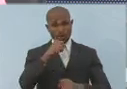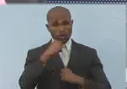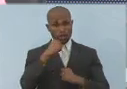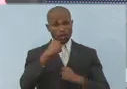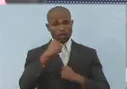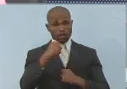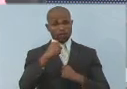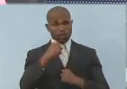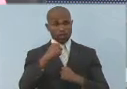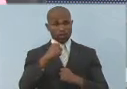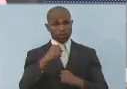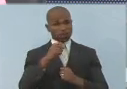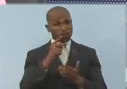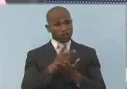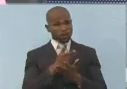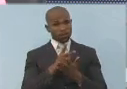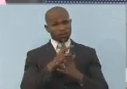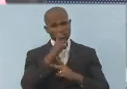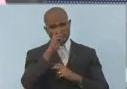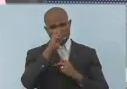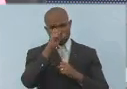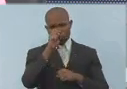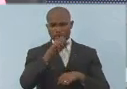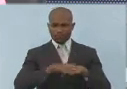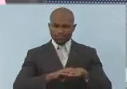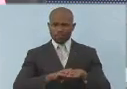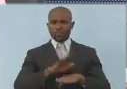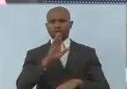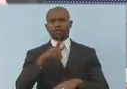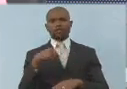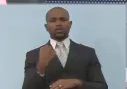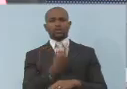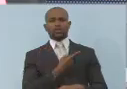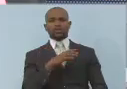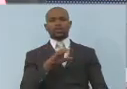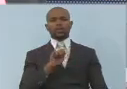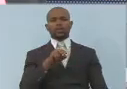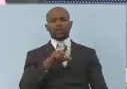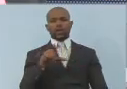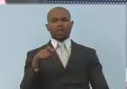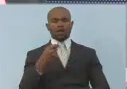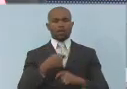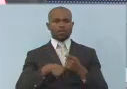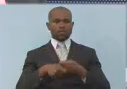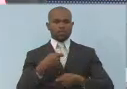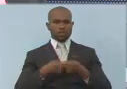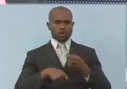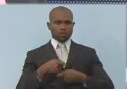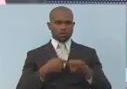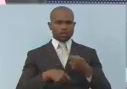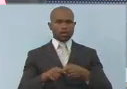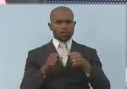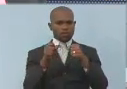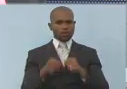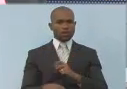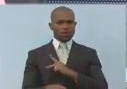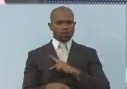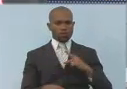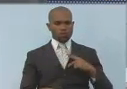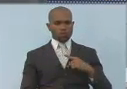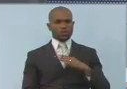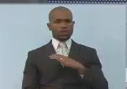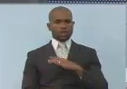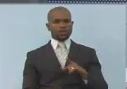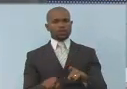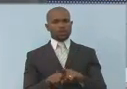né, buscando sempre o fortalecimento cada vez mais do nosso canal permanente de negociação entre o Poder Público Municipal e